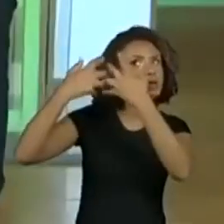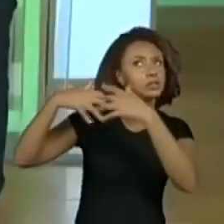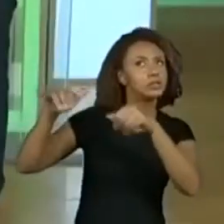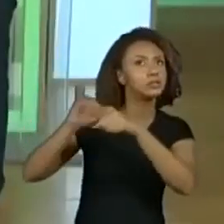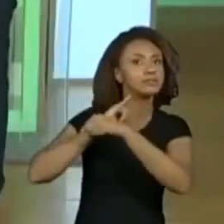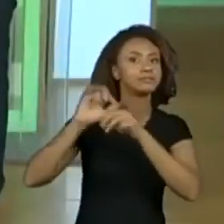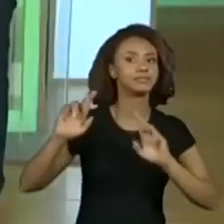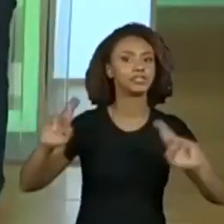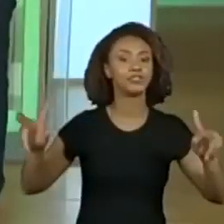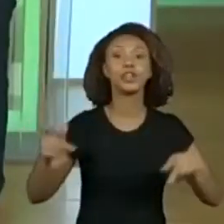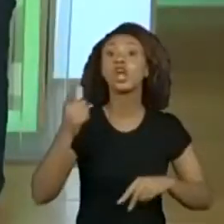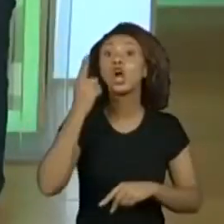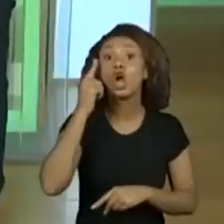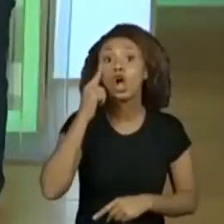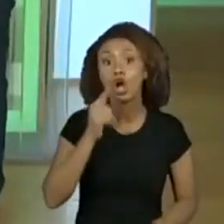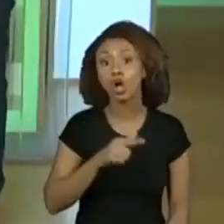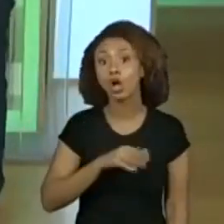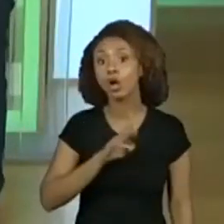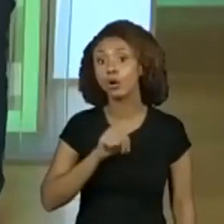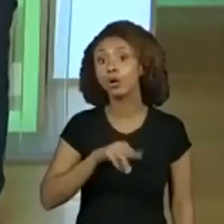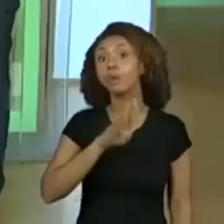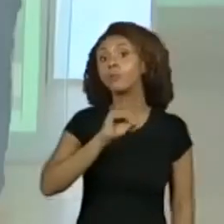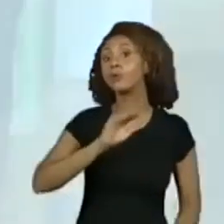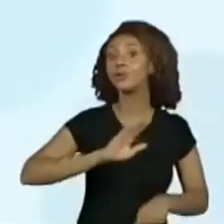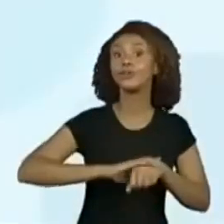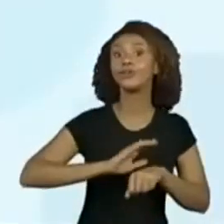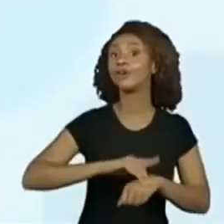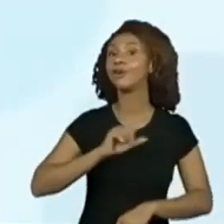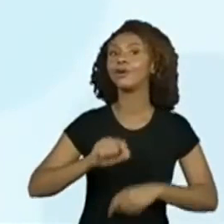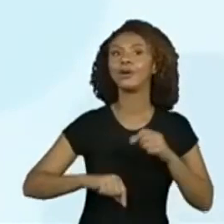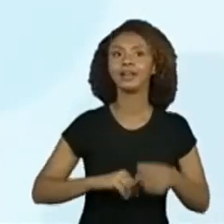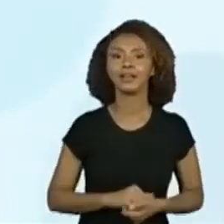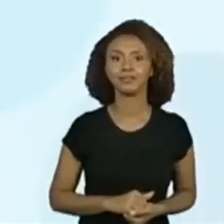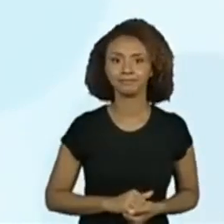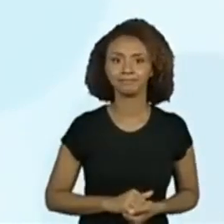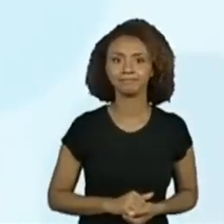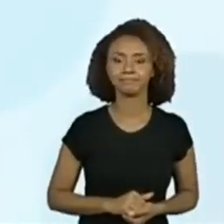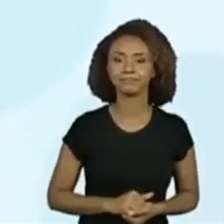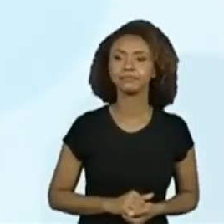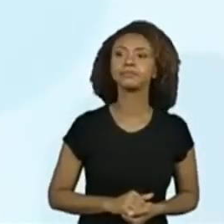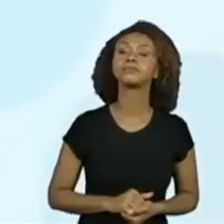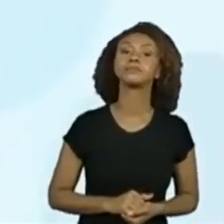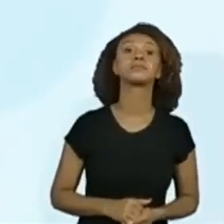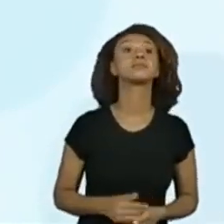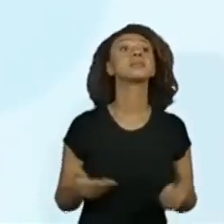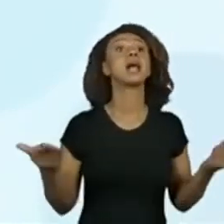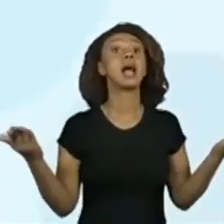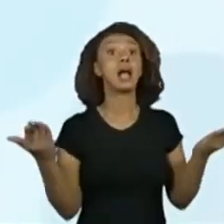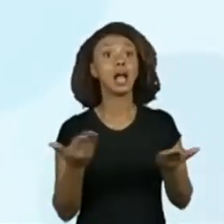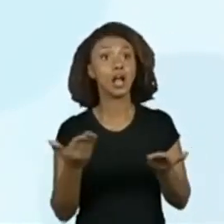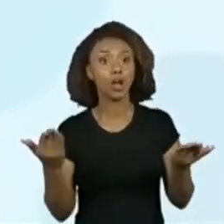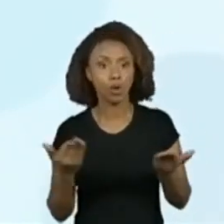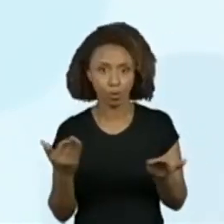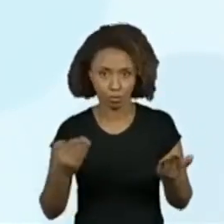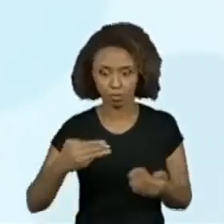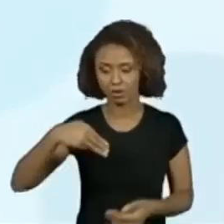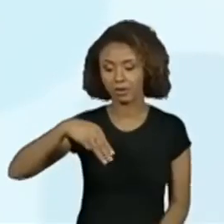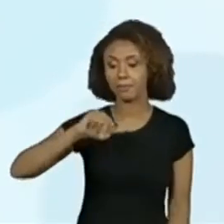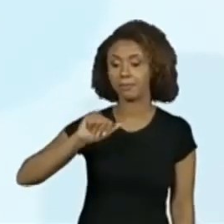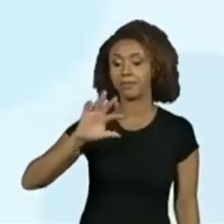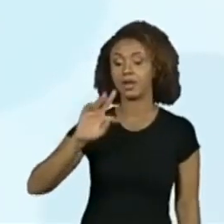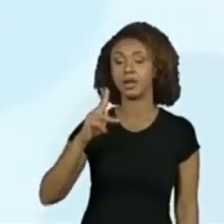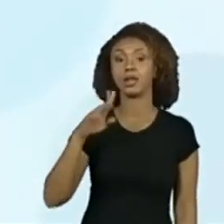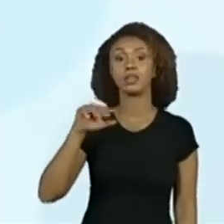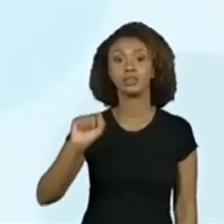o Bruno fez olha o que ele fez ali ele circulou a parte que diz agora agora Mateus